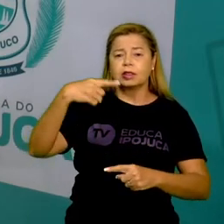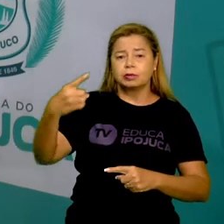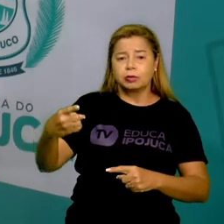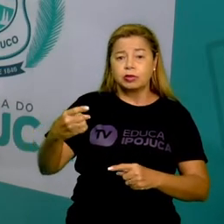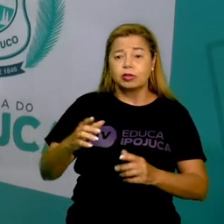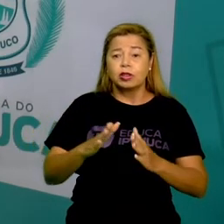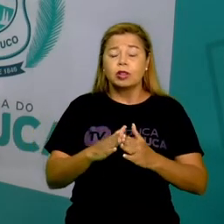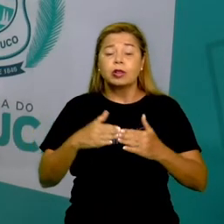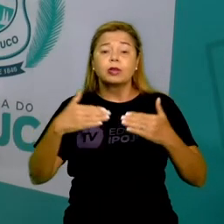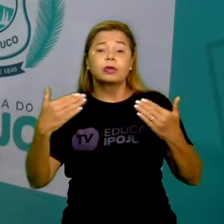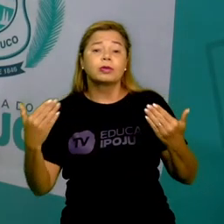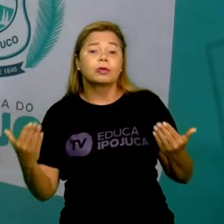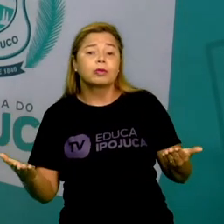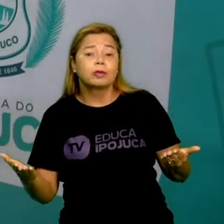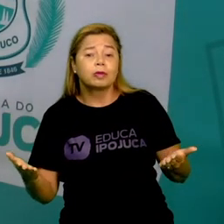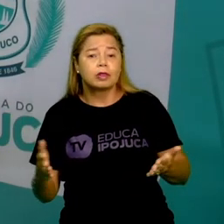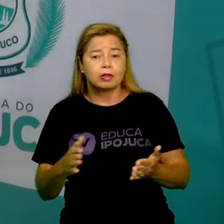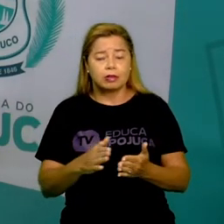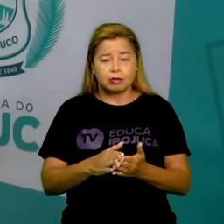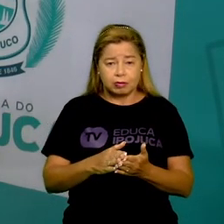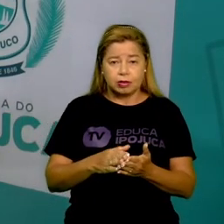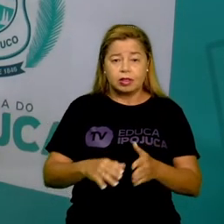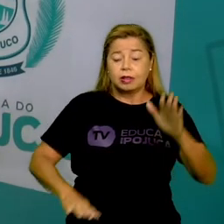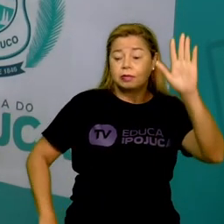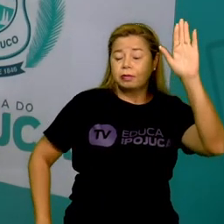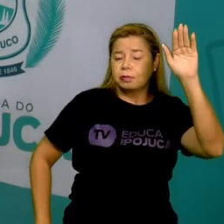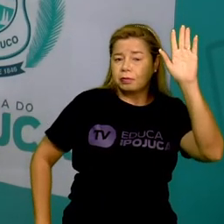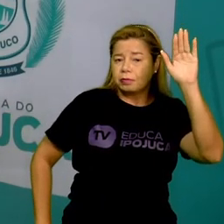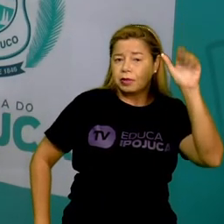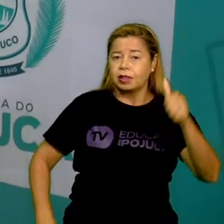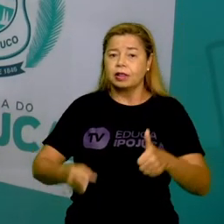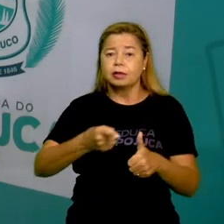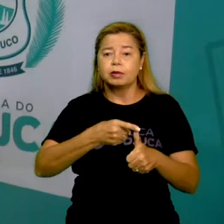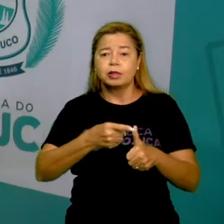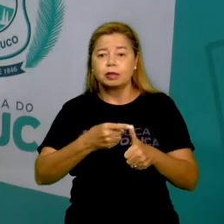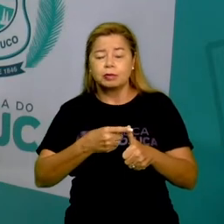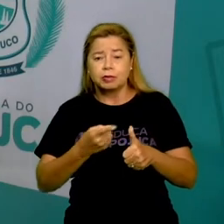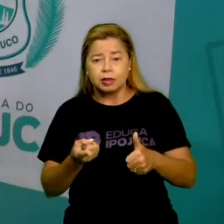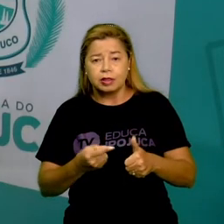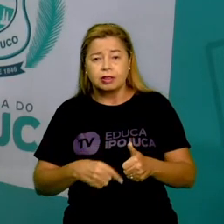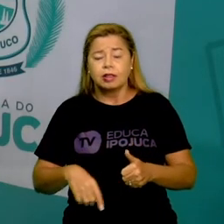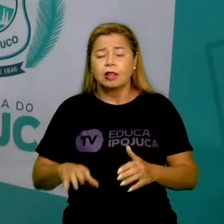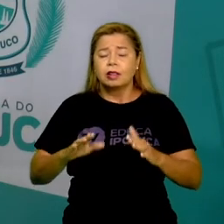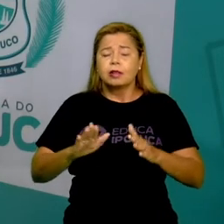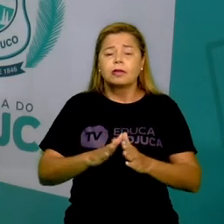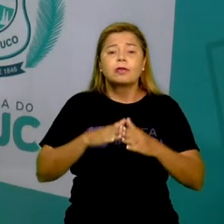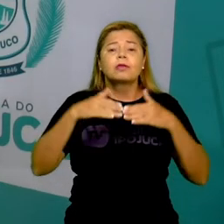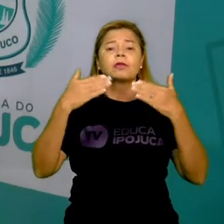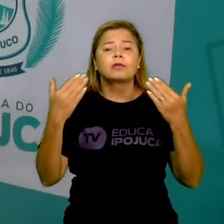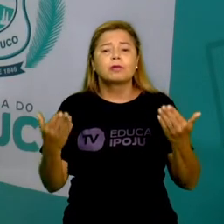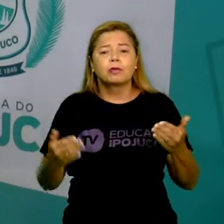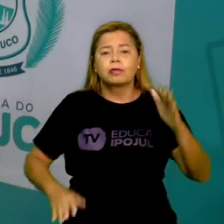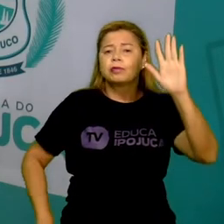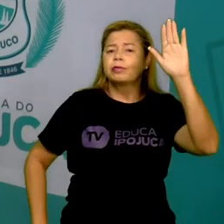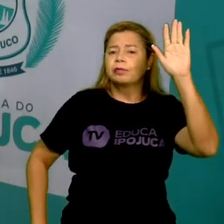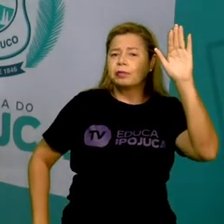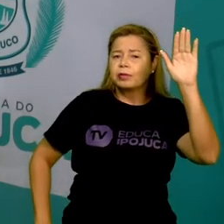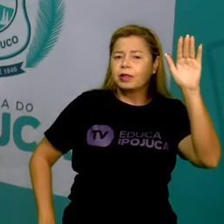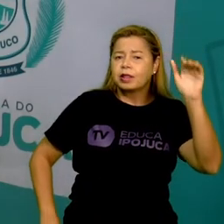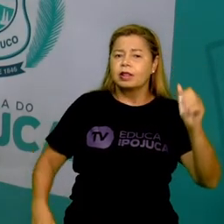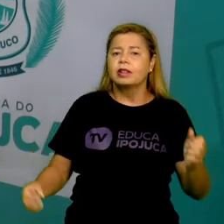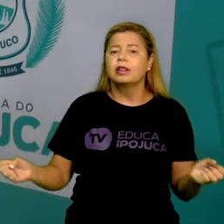nosso município, qual é a primeira praia e qual a última praia. Isso é muito importante para que você entenda o seu município, o seu litoral.